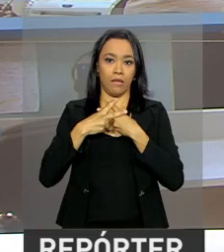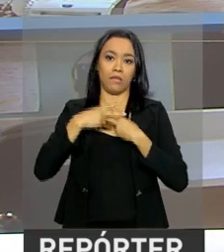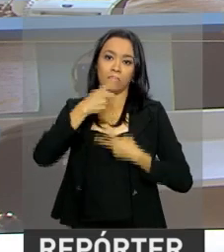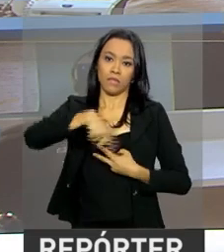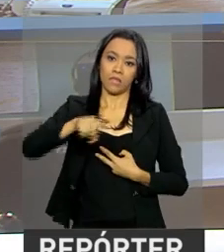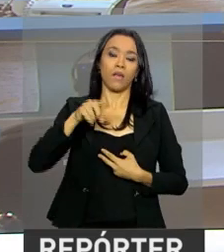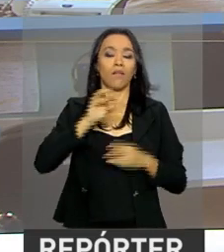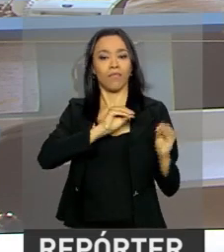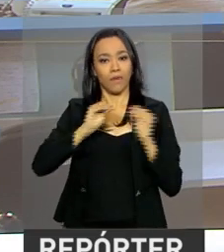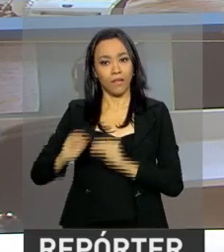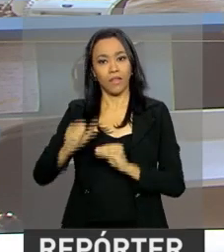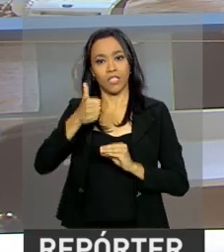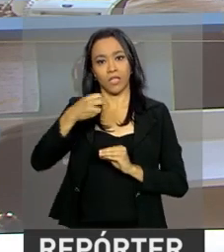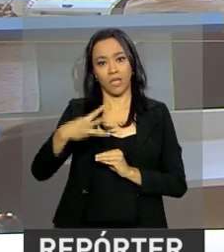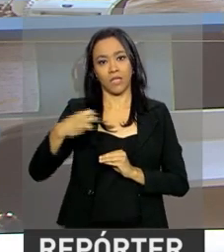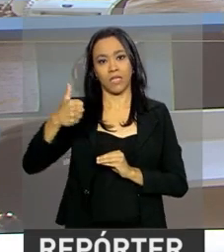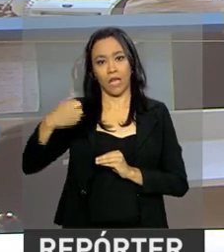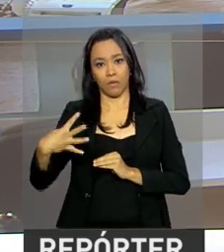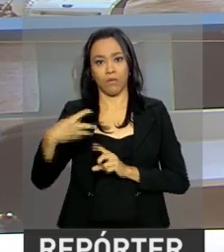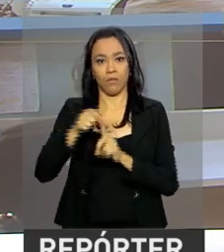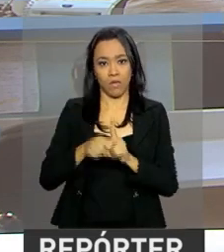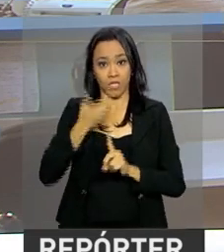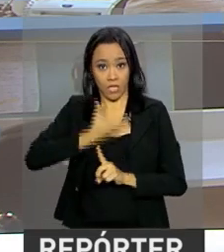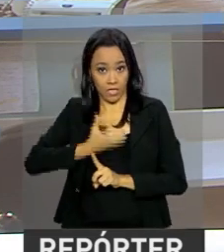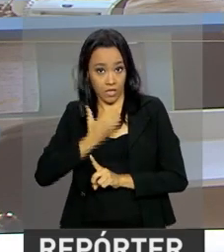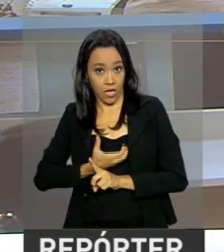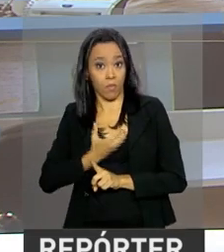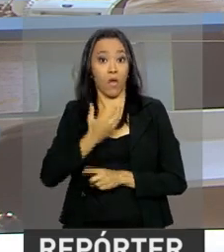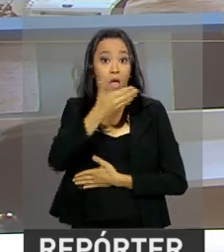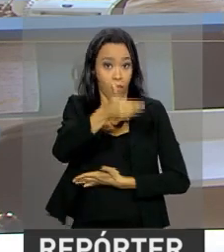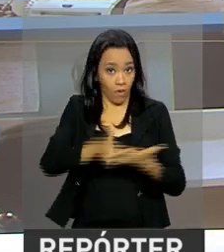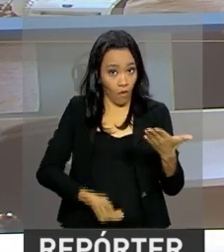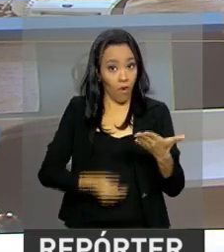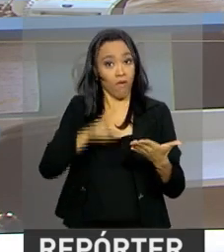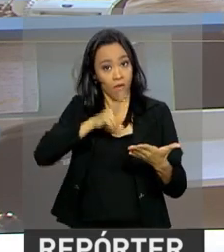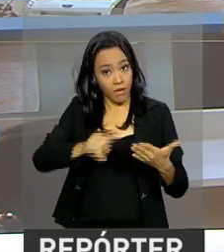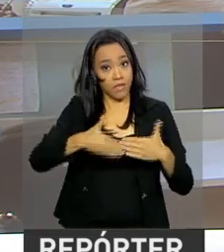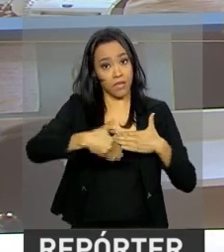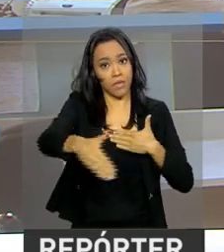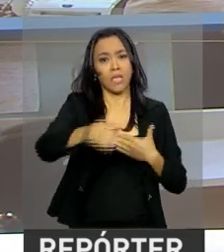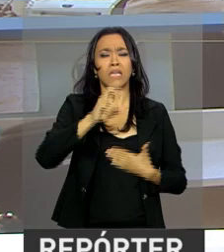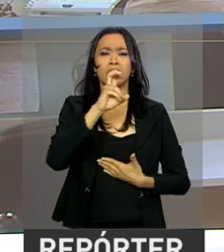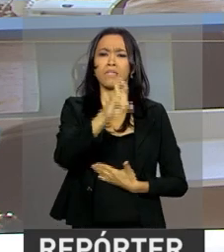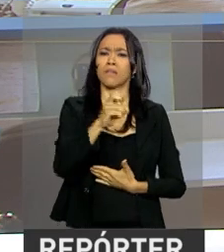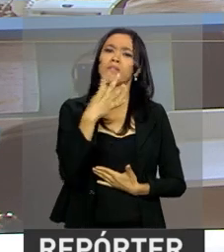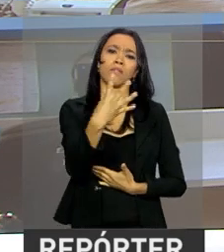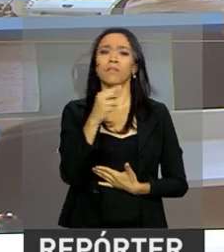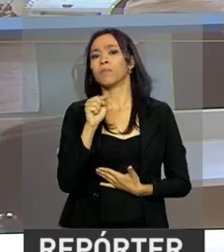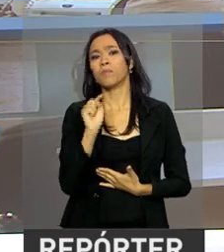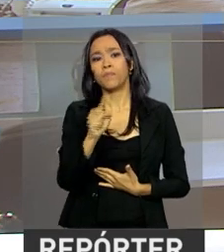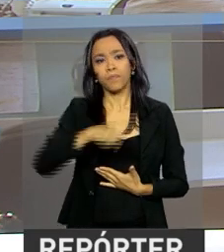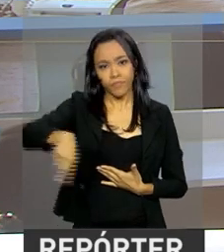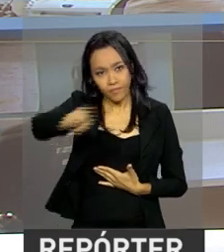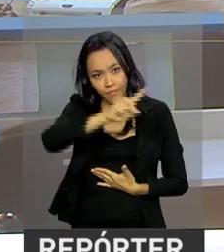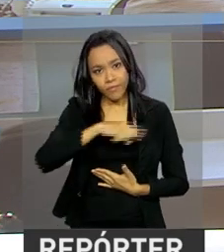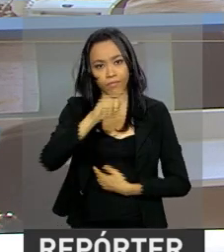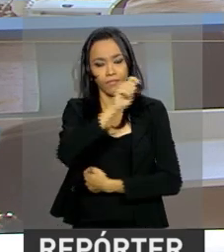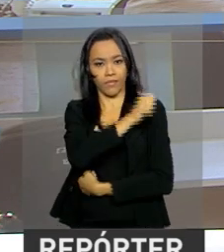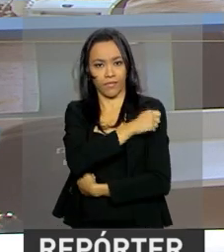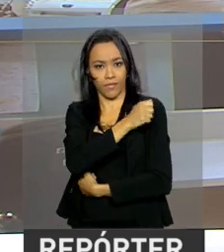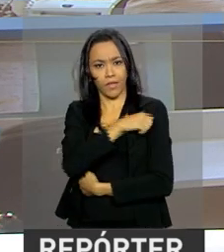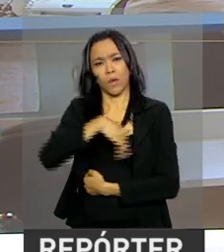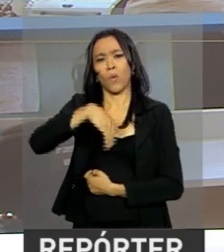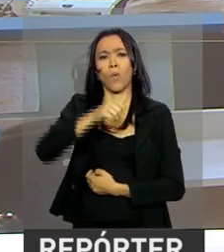e 14 de dezembro. A prova vai ser aplicada para mais de 54 mil candidatos em quase